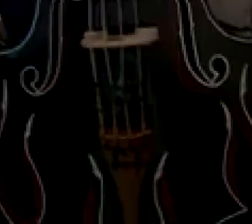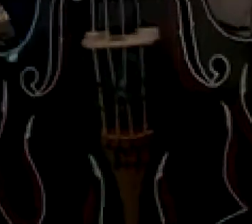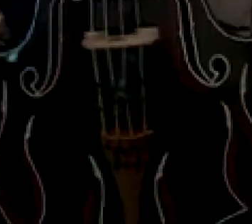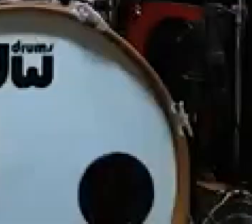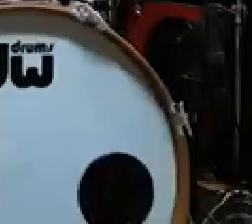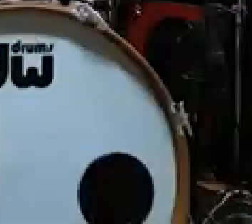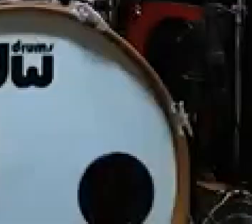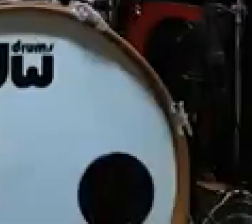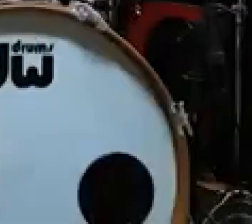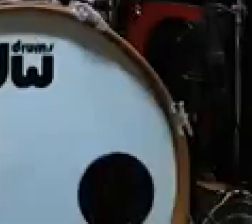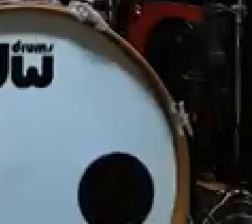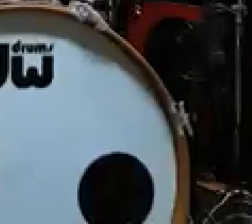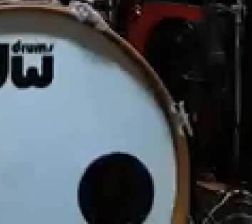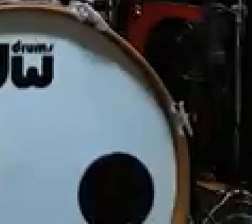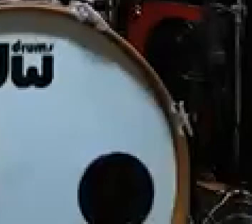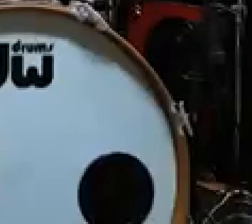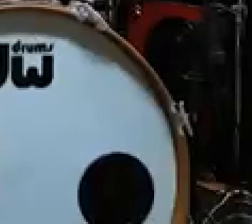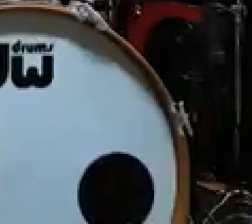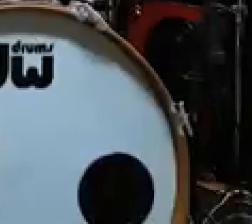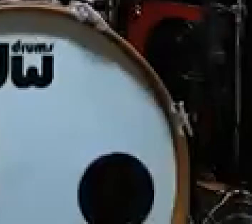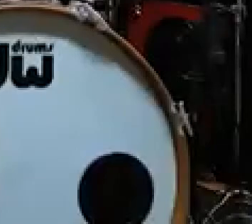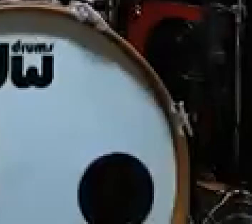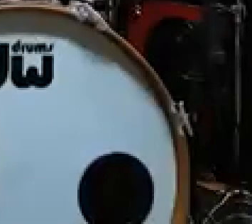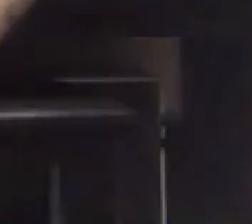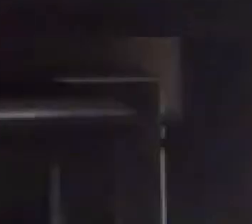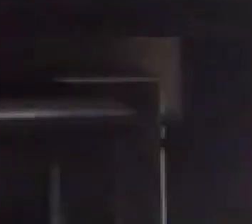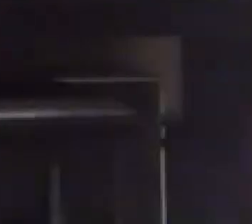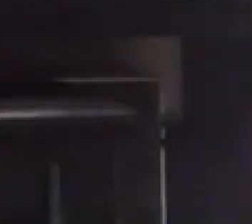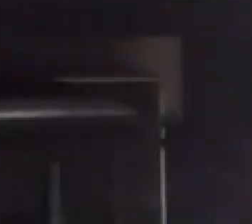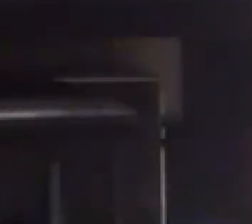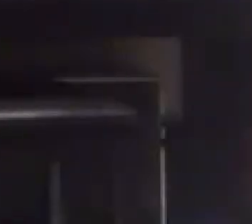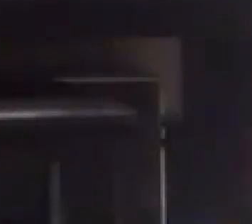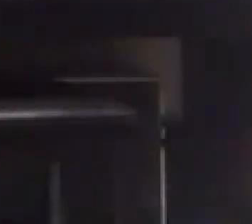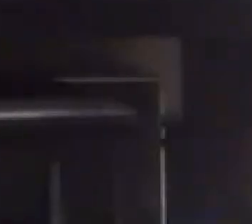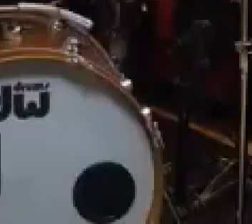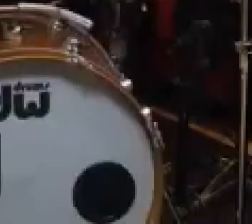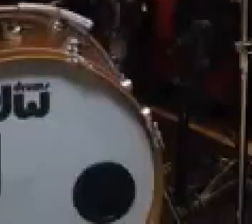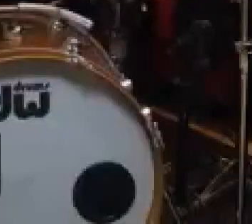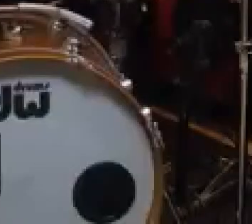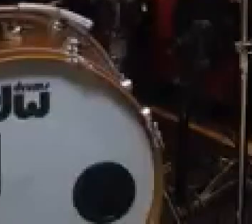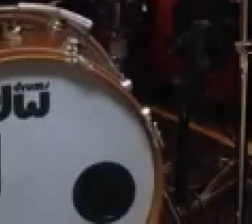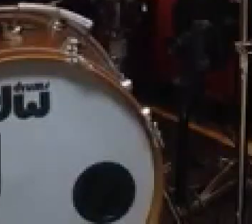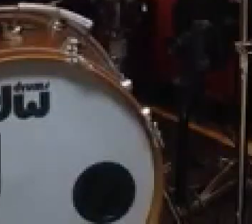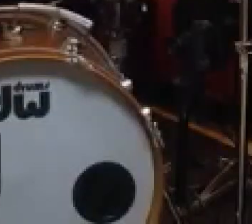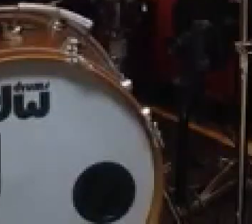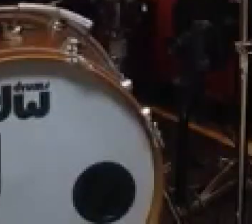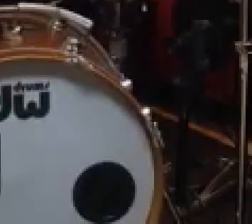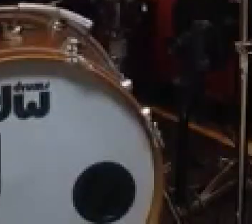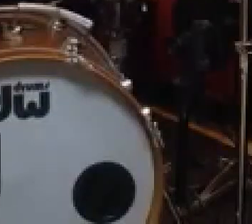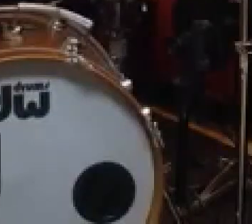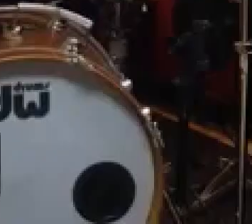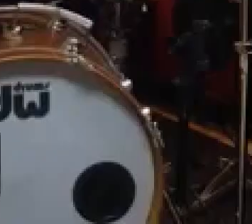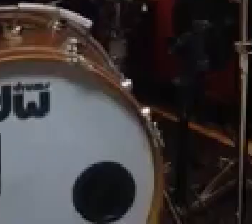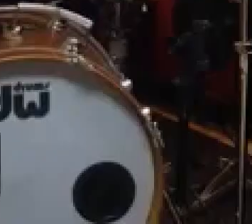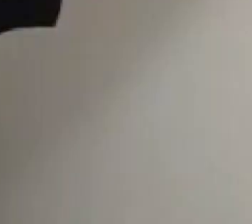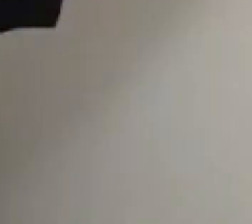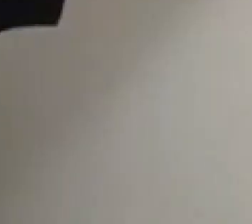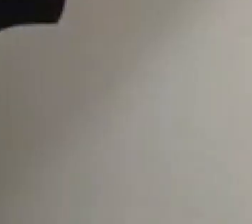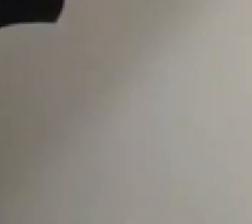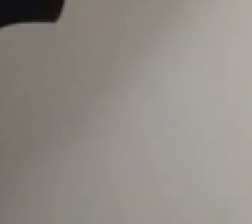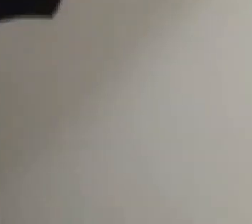tudo ela tem sonhos, que ela diz que um dia a gente há de ser